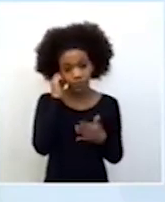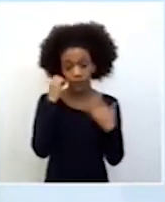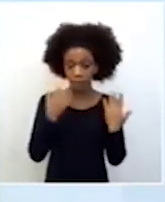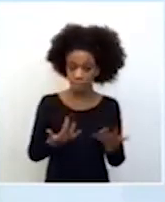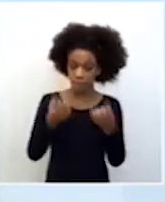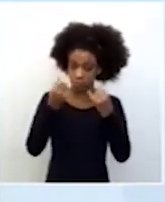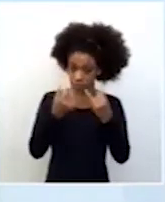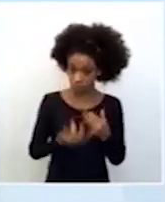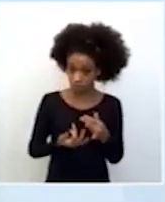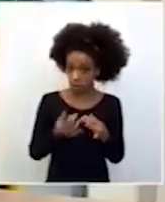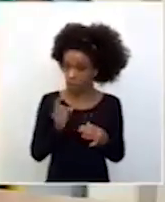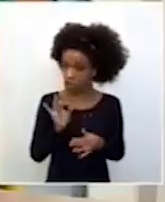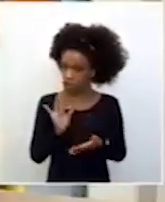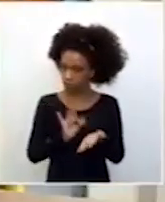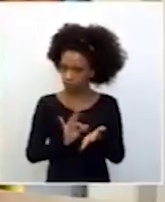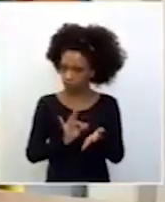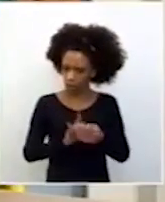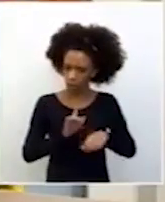momento certo.